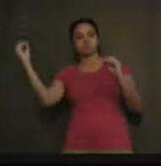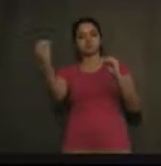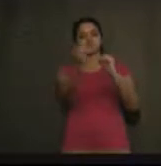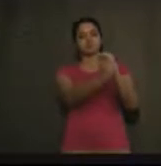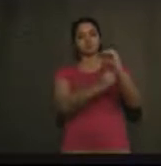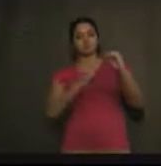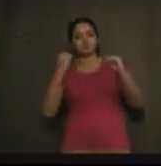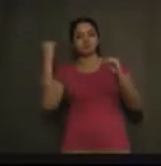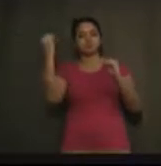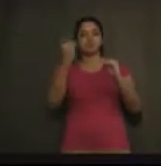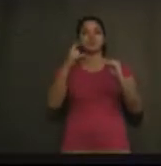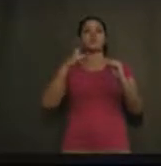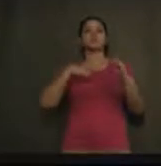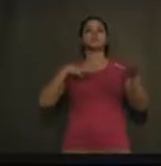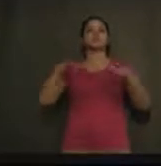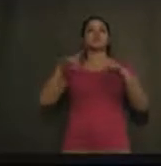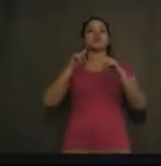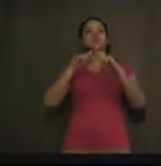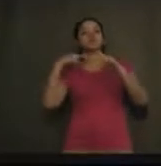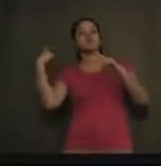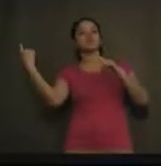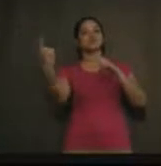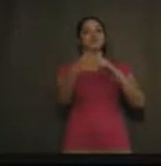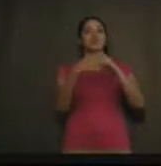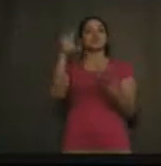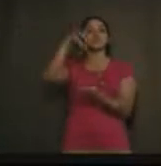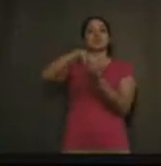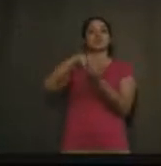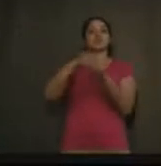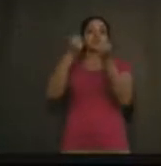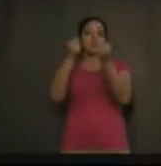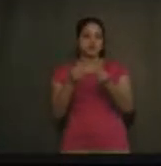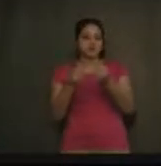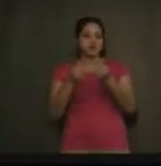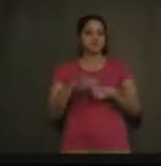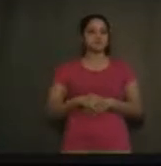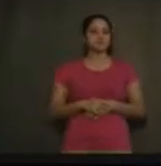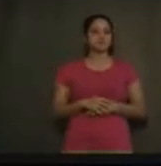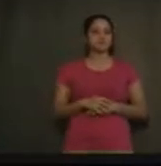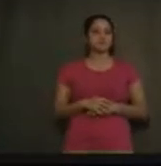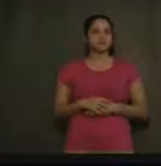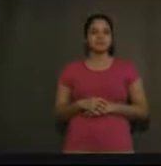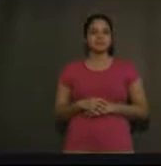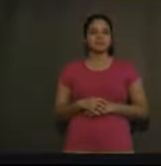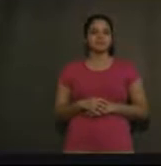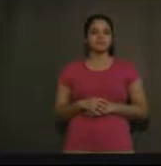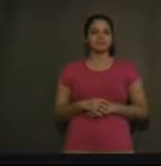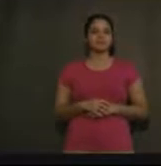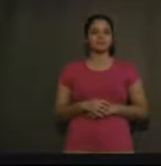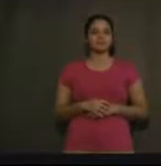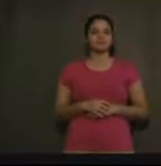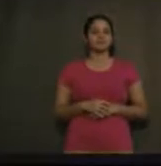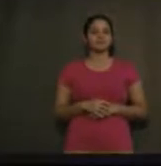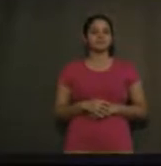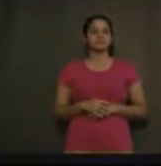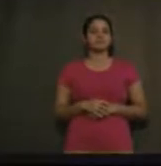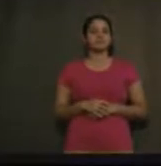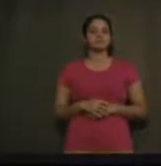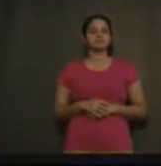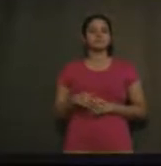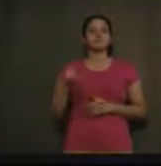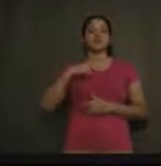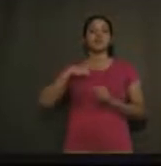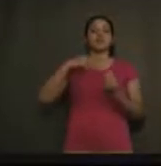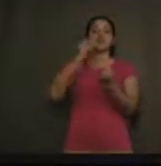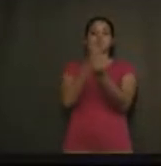de massa. Então, a suposição é que nós sabemos tudo sobre o movimento circular e uniforme. Tá?